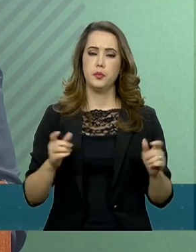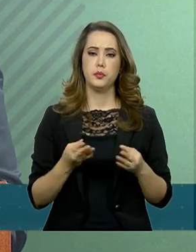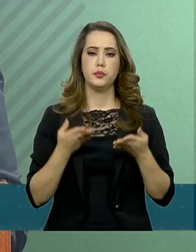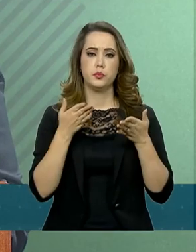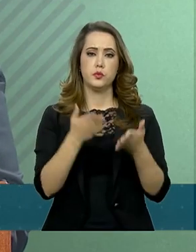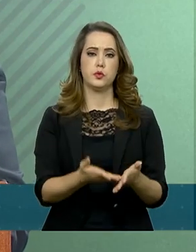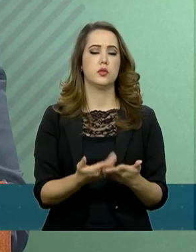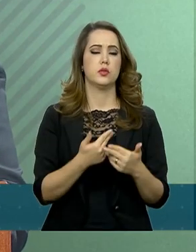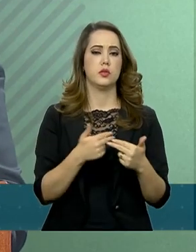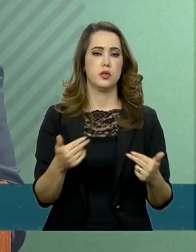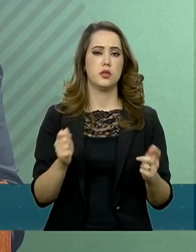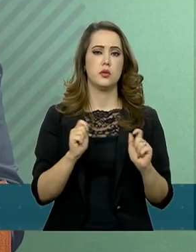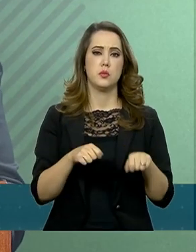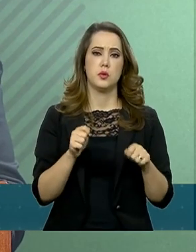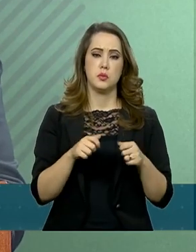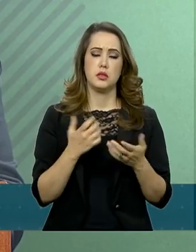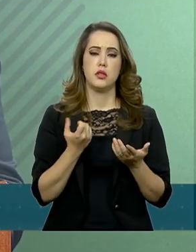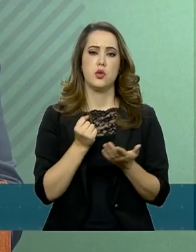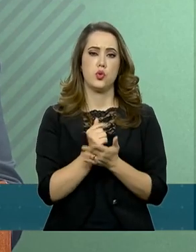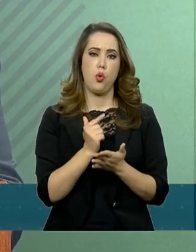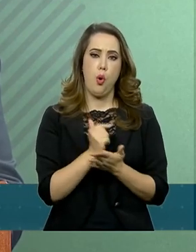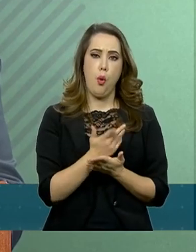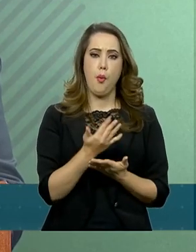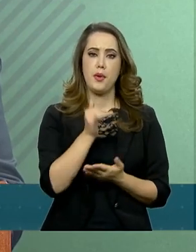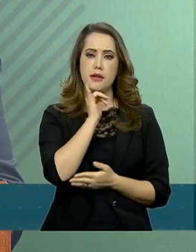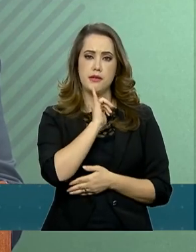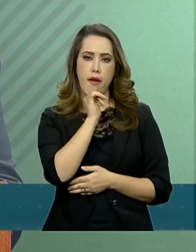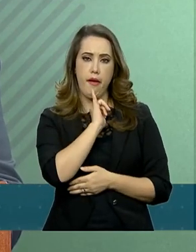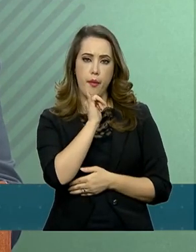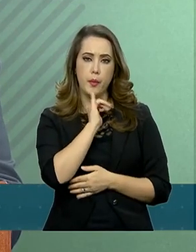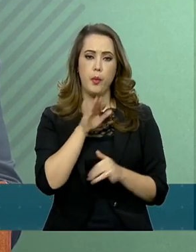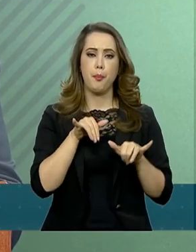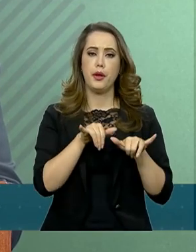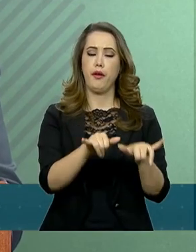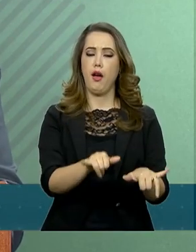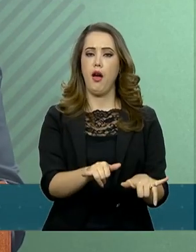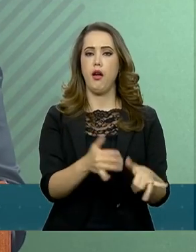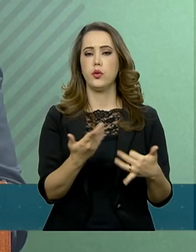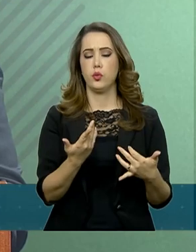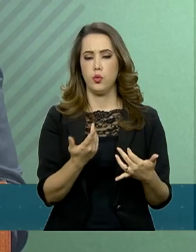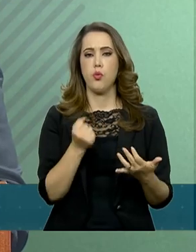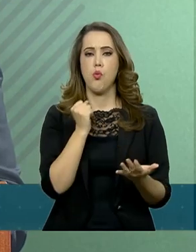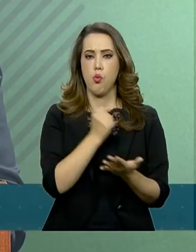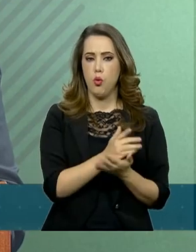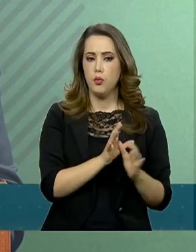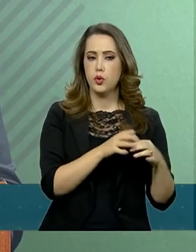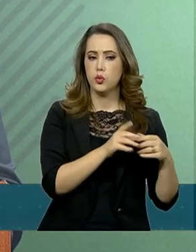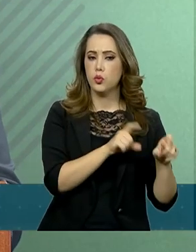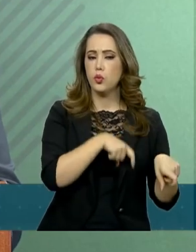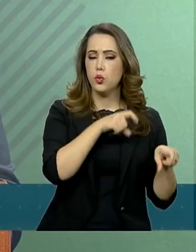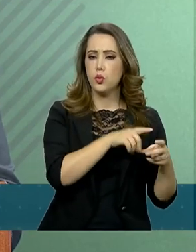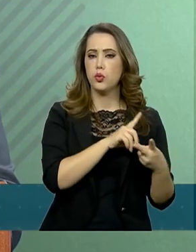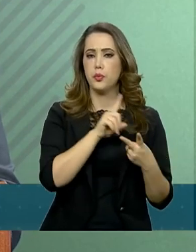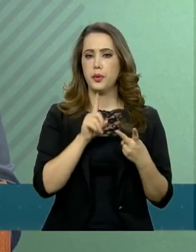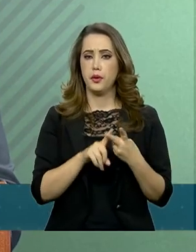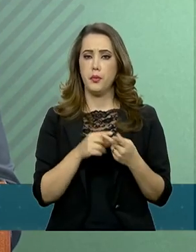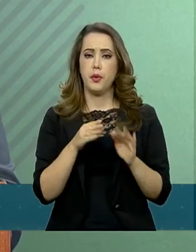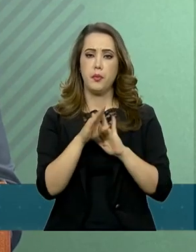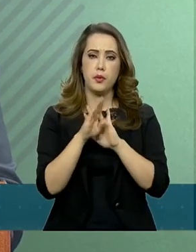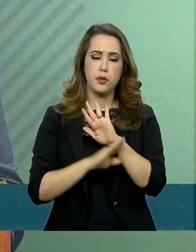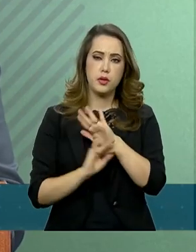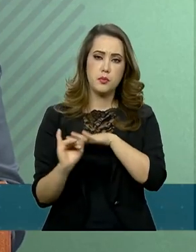aos mercados privados como grandes redes de supermercado e programas institucionais